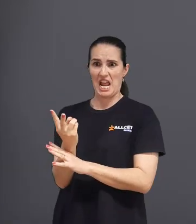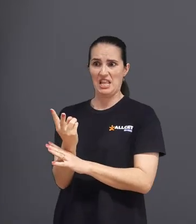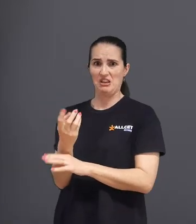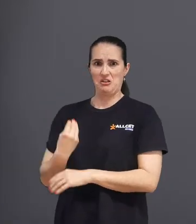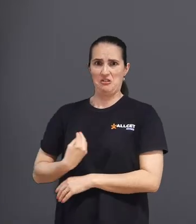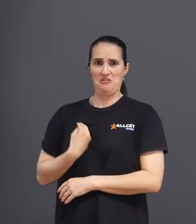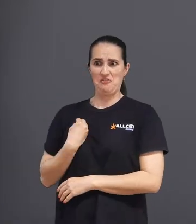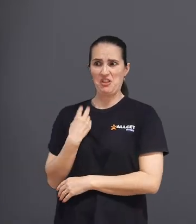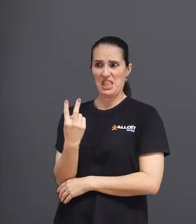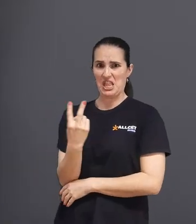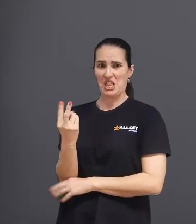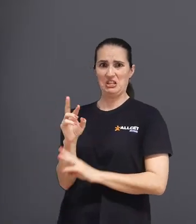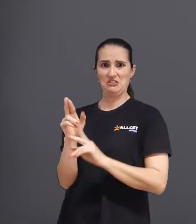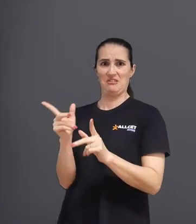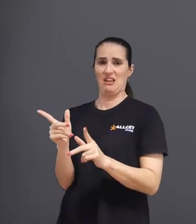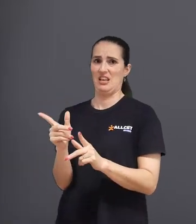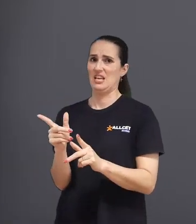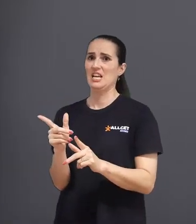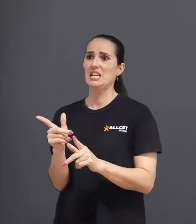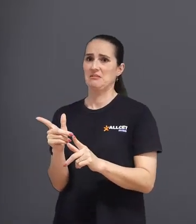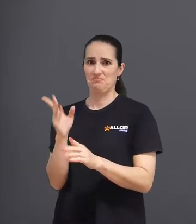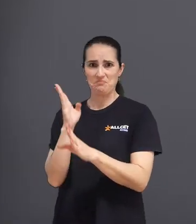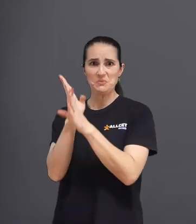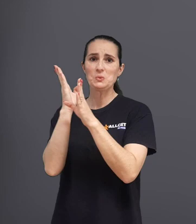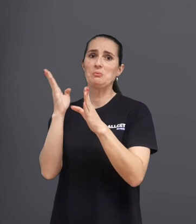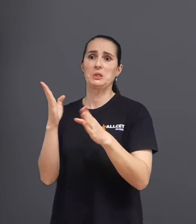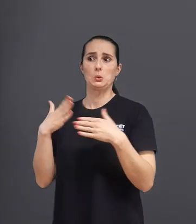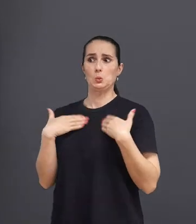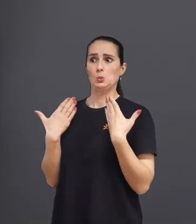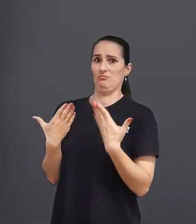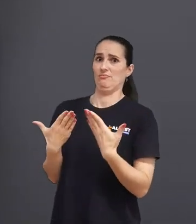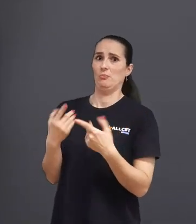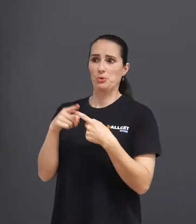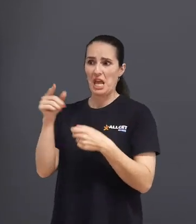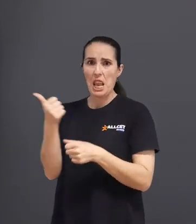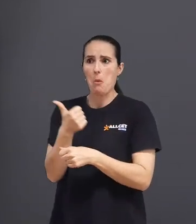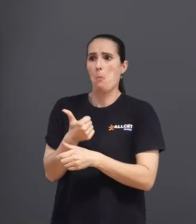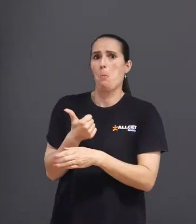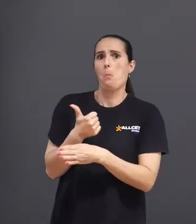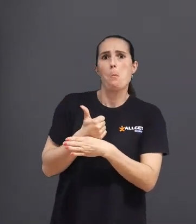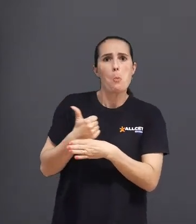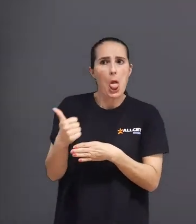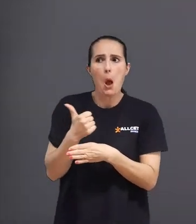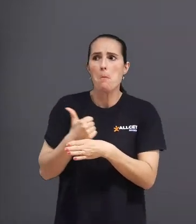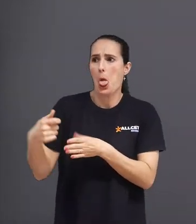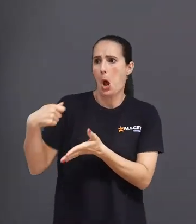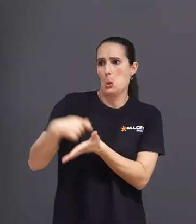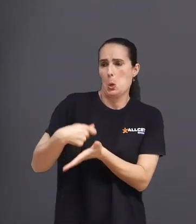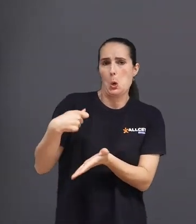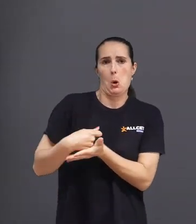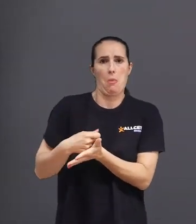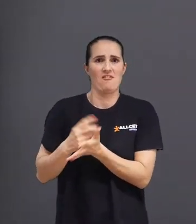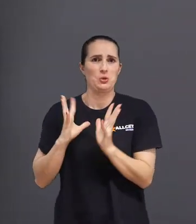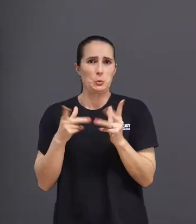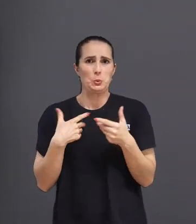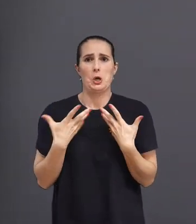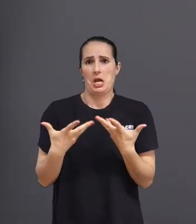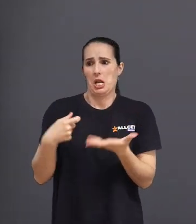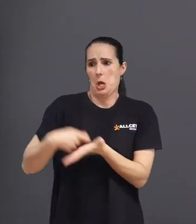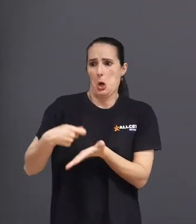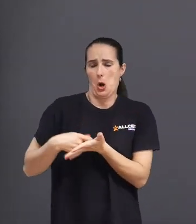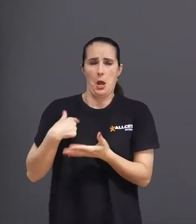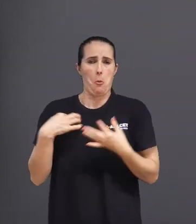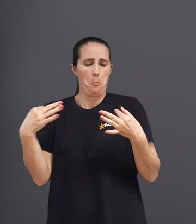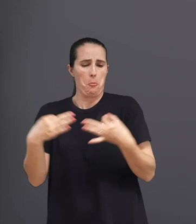prejuízos. Agora, quando eu vim para Jaraguá, 2015, final de 2015, porque foi uma